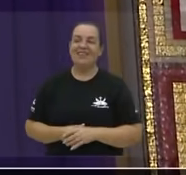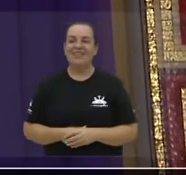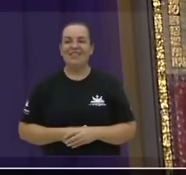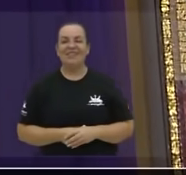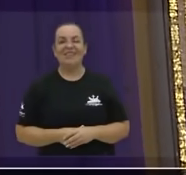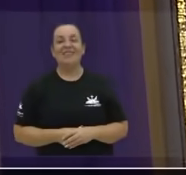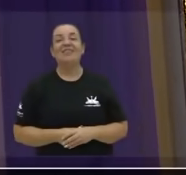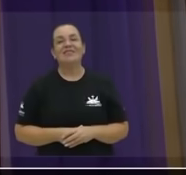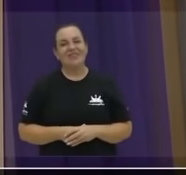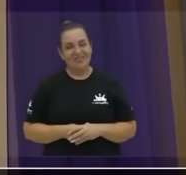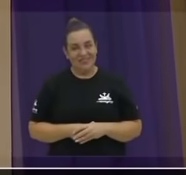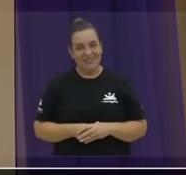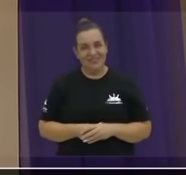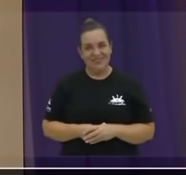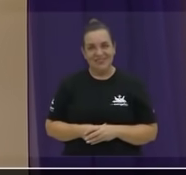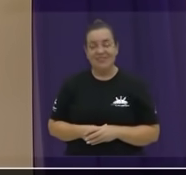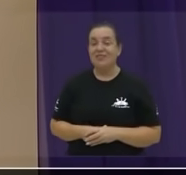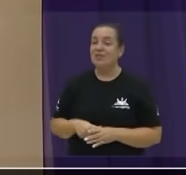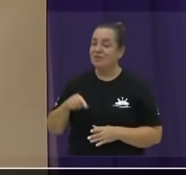alturas.